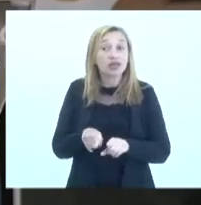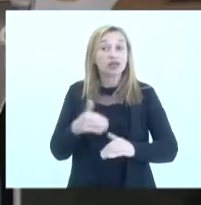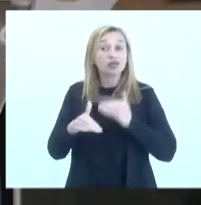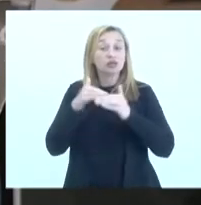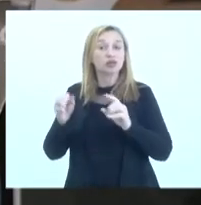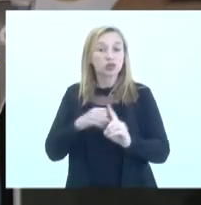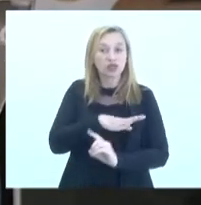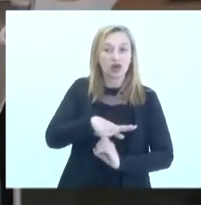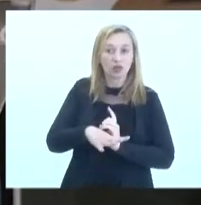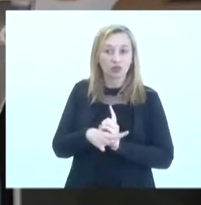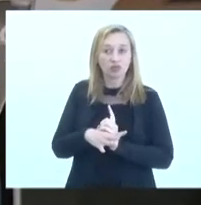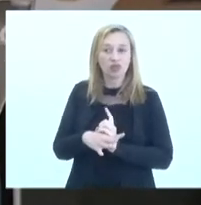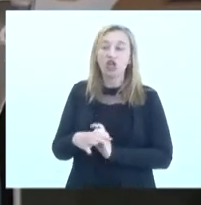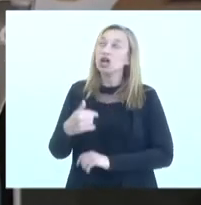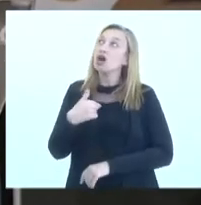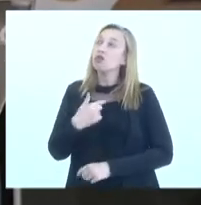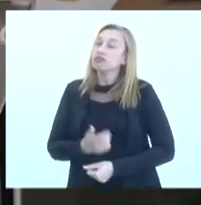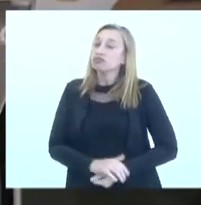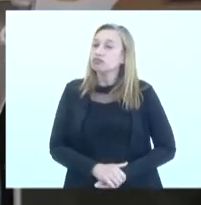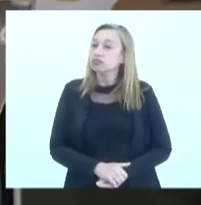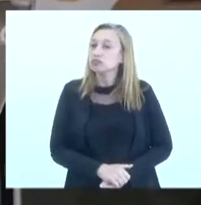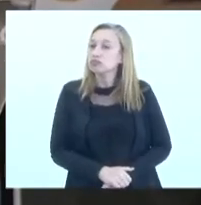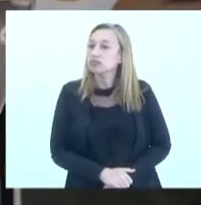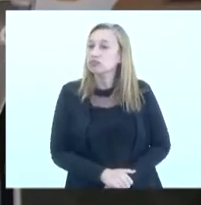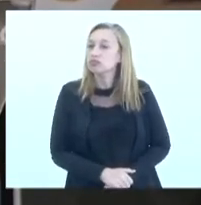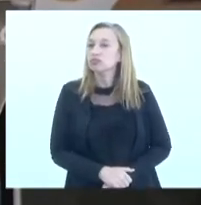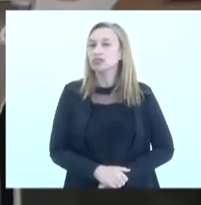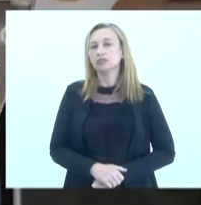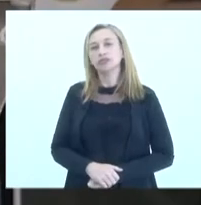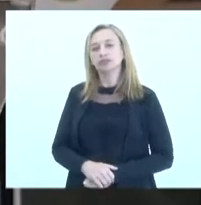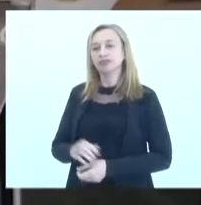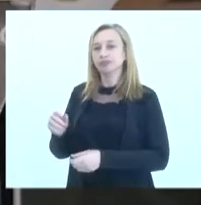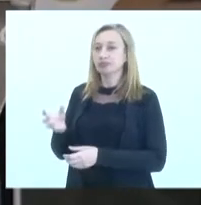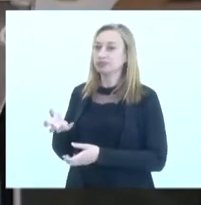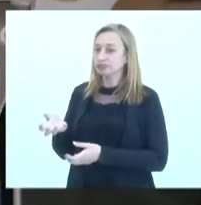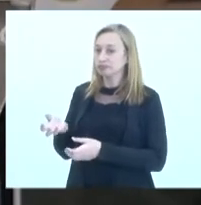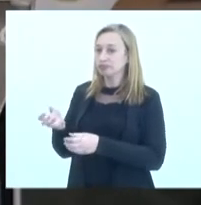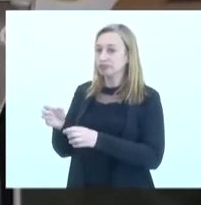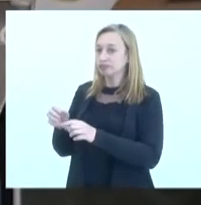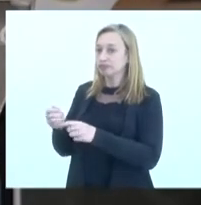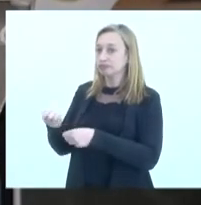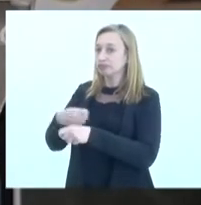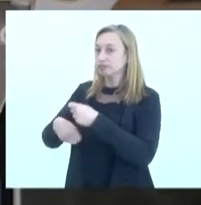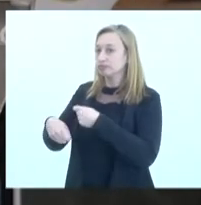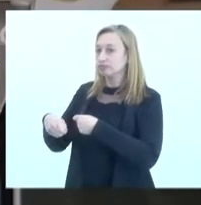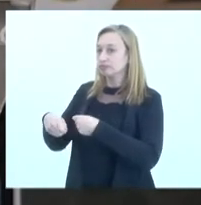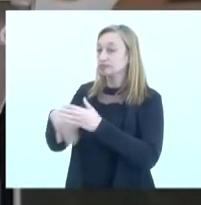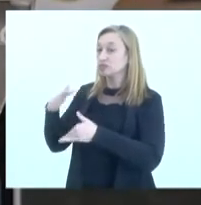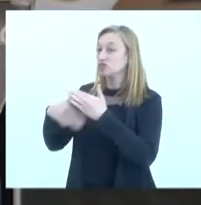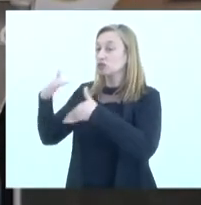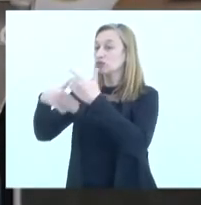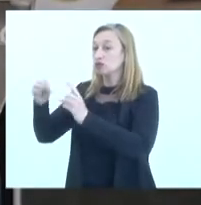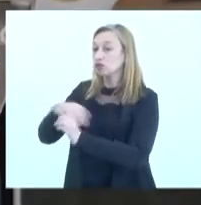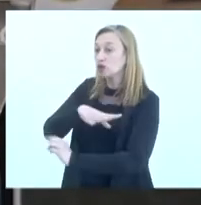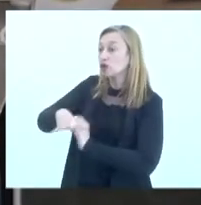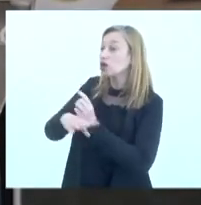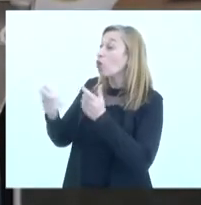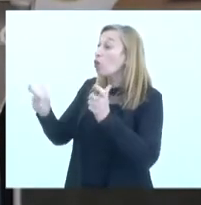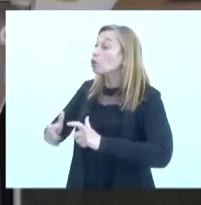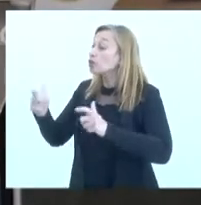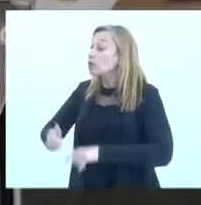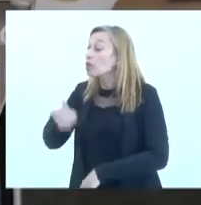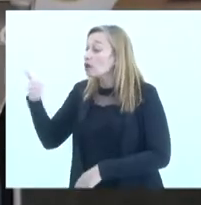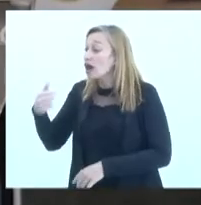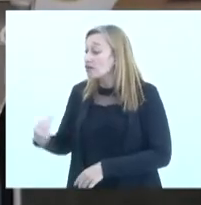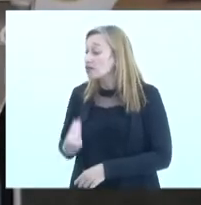social. E eu fico aqui com a perna do desenvolvimento social, presidente, onde que a gente possa melhorar a vida das pessoas.